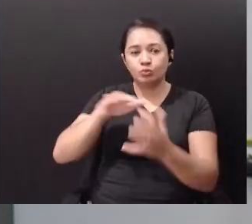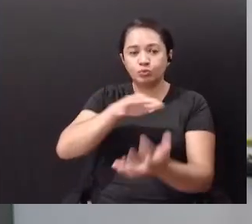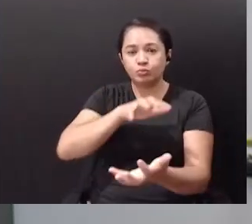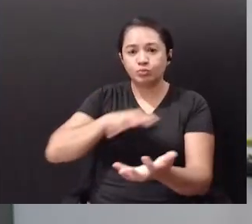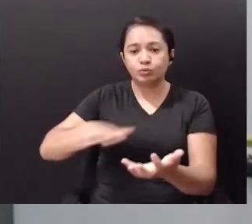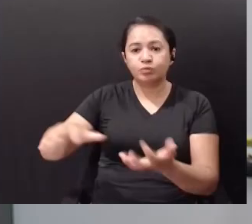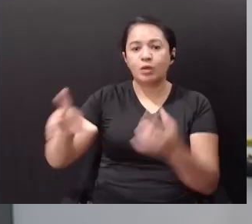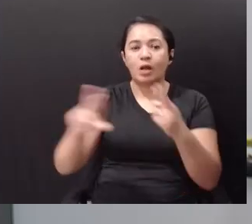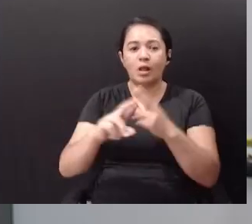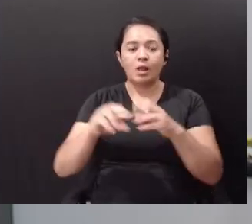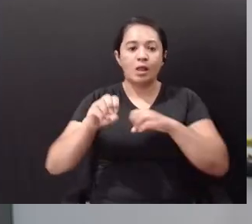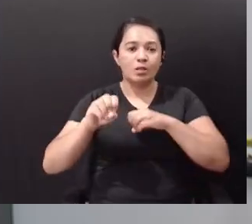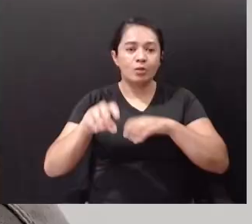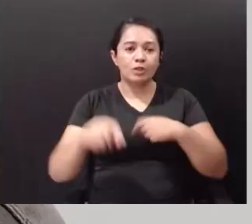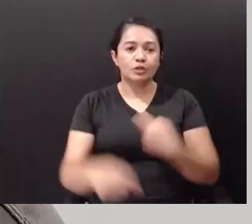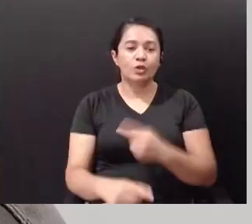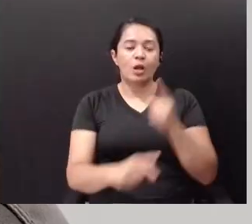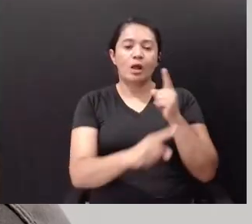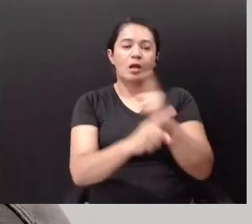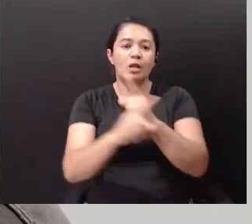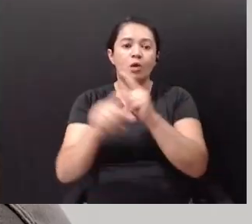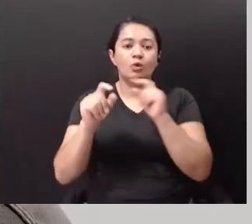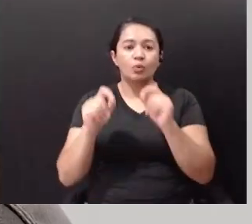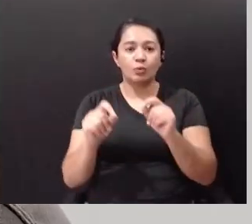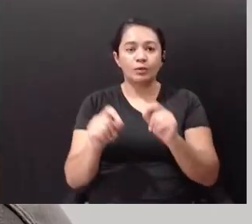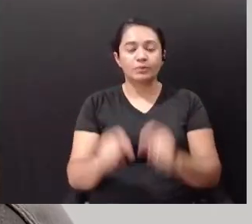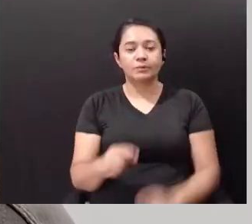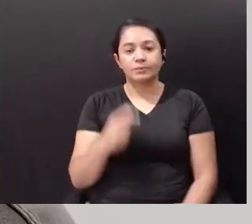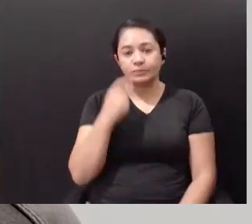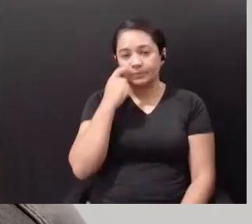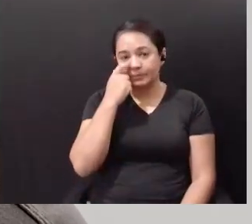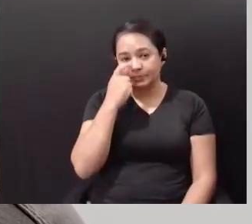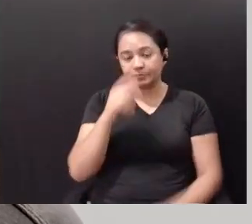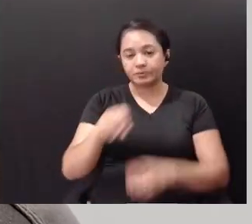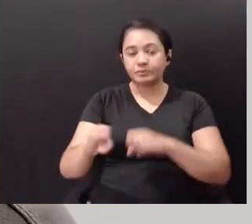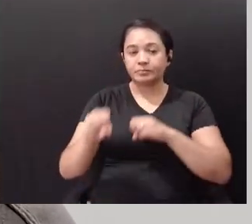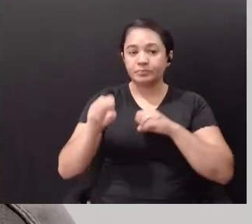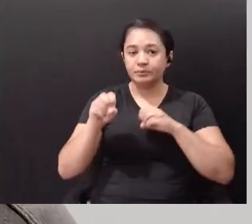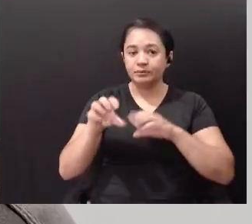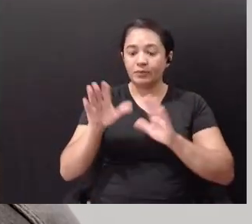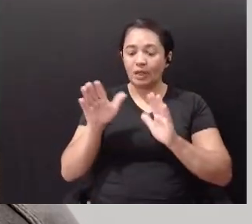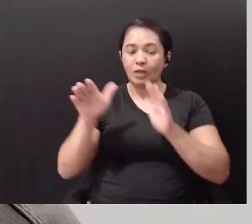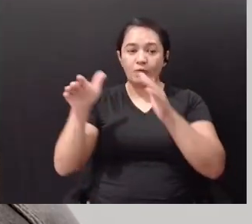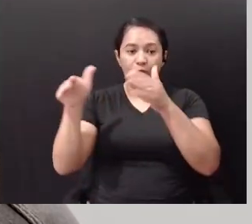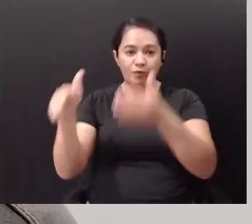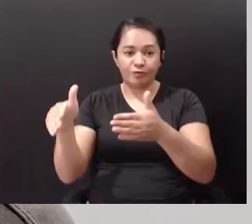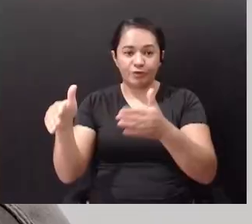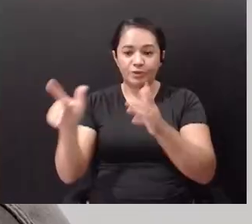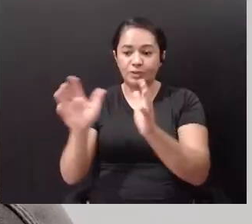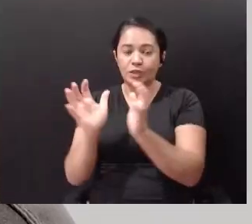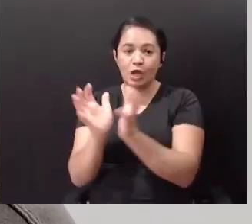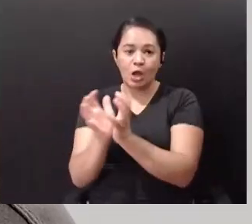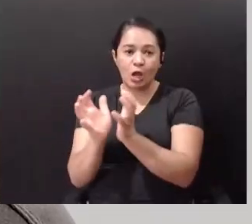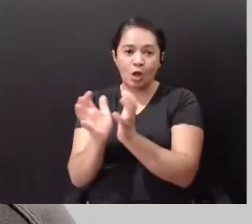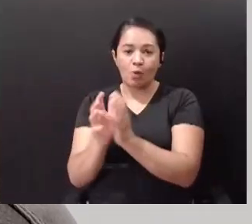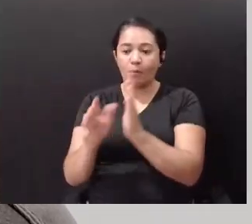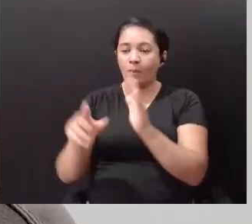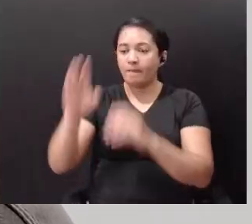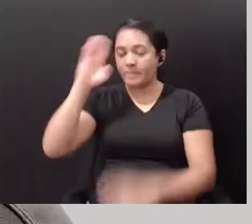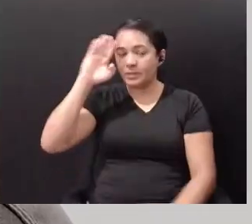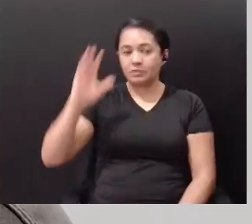gente encontra na realidade é uma educação voltada para grupos da elite, principalmente, e